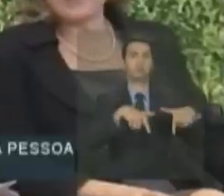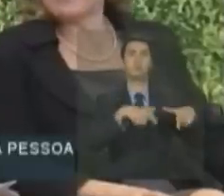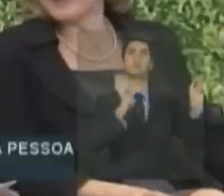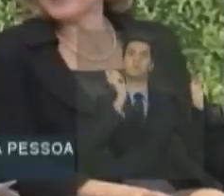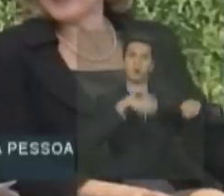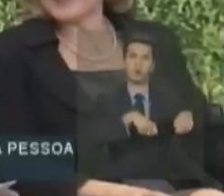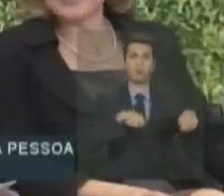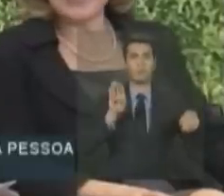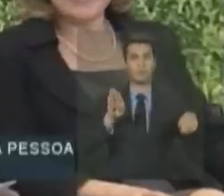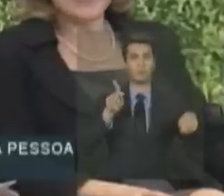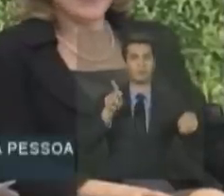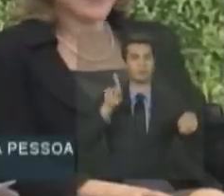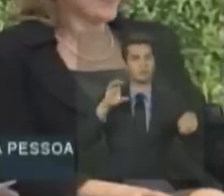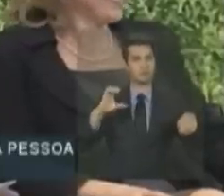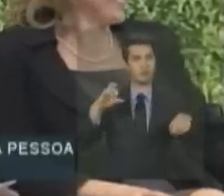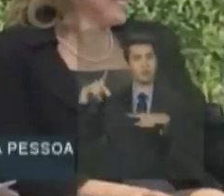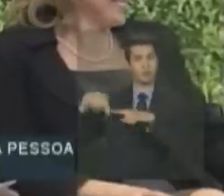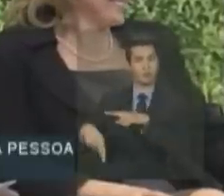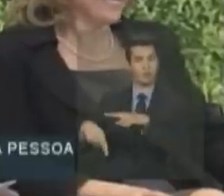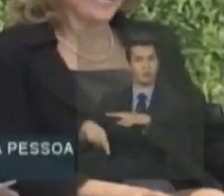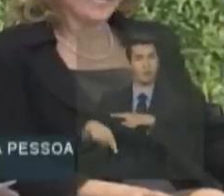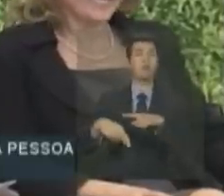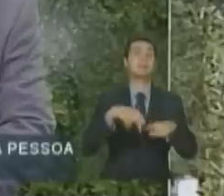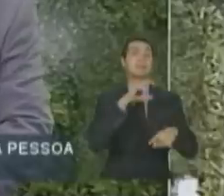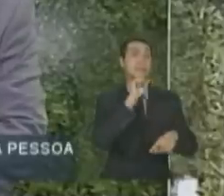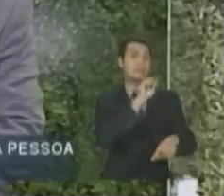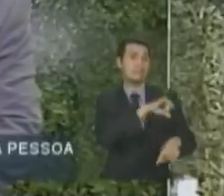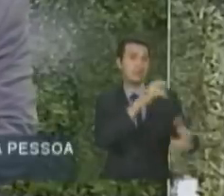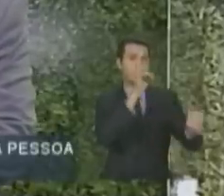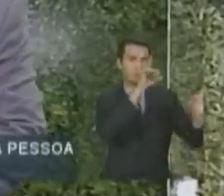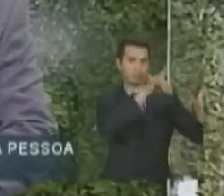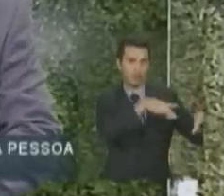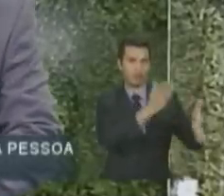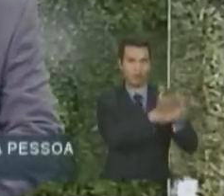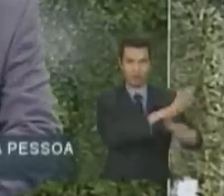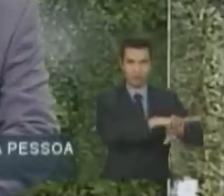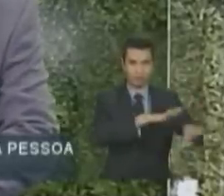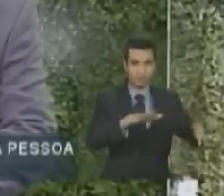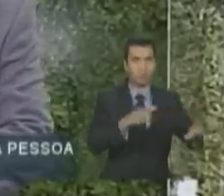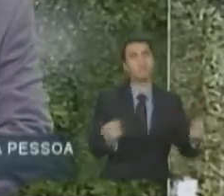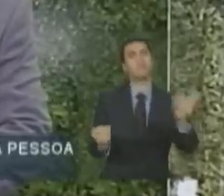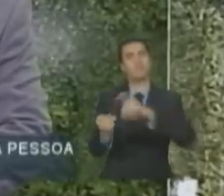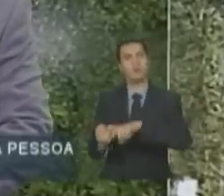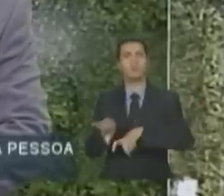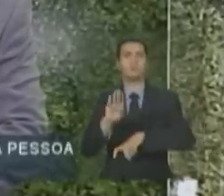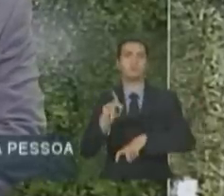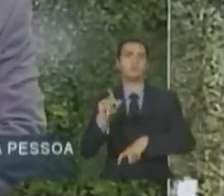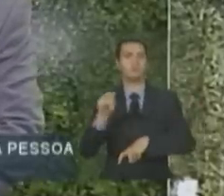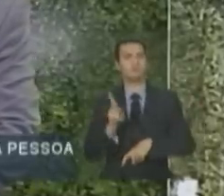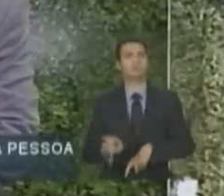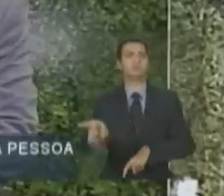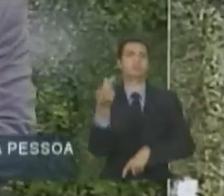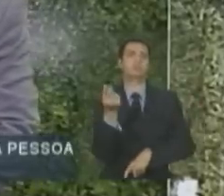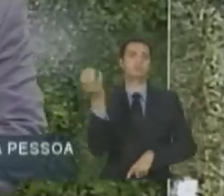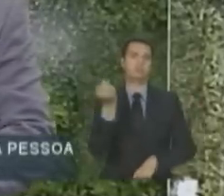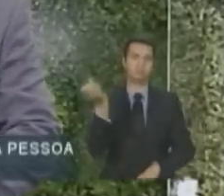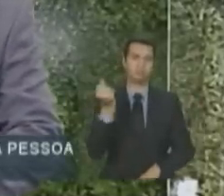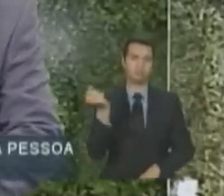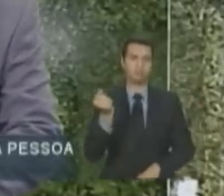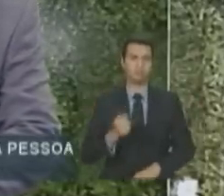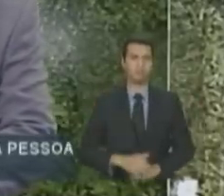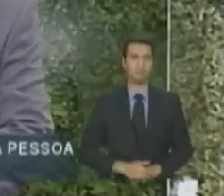temos também a busca ativa para o encaminhamento ao mercado de trabalho de 50